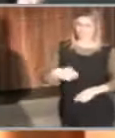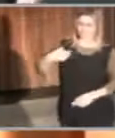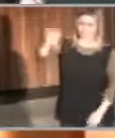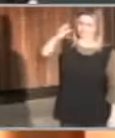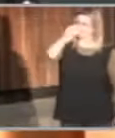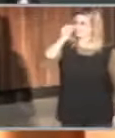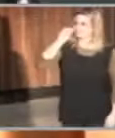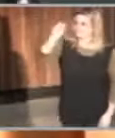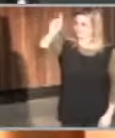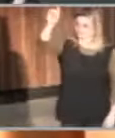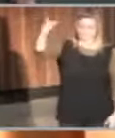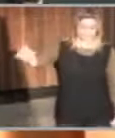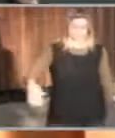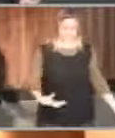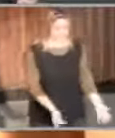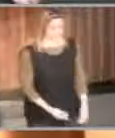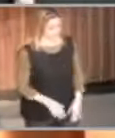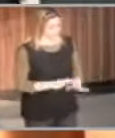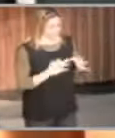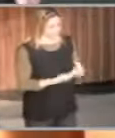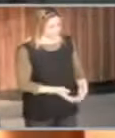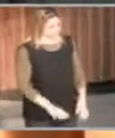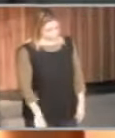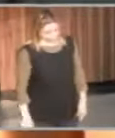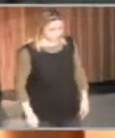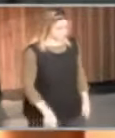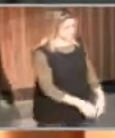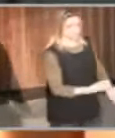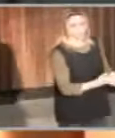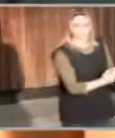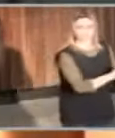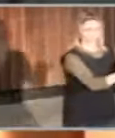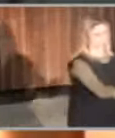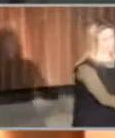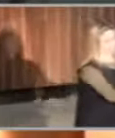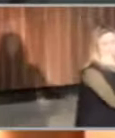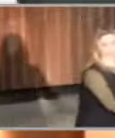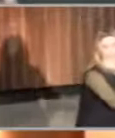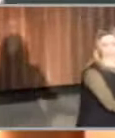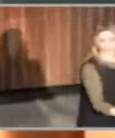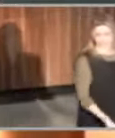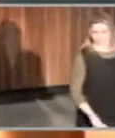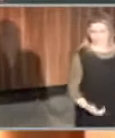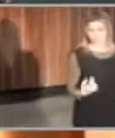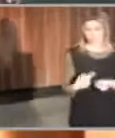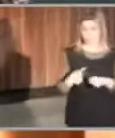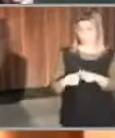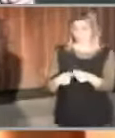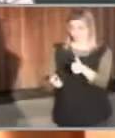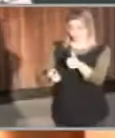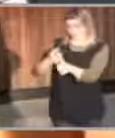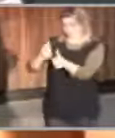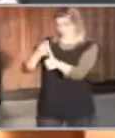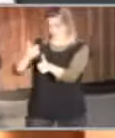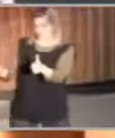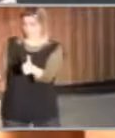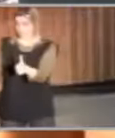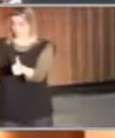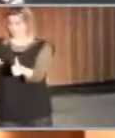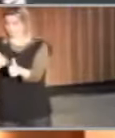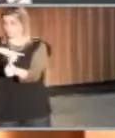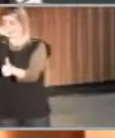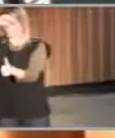para que eles pudessem comunicar a paixão espiritual? A primeira coisa que eu vou aprender talvez nessa manhã